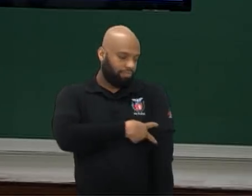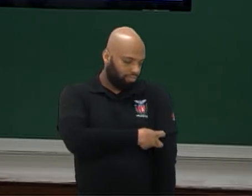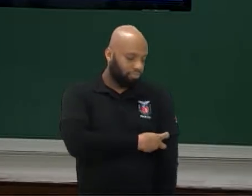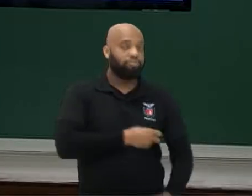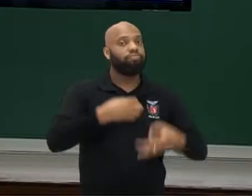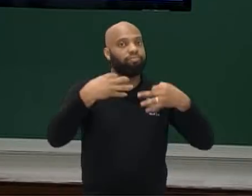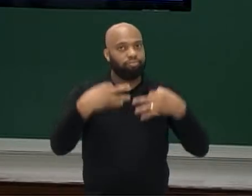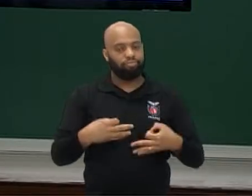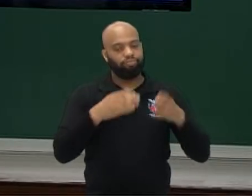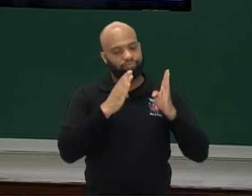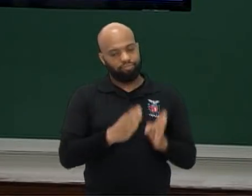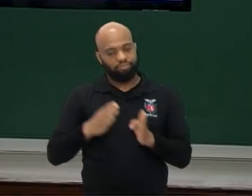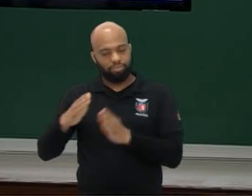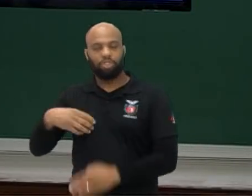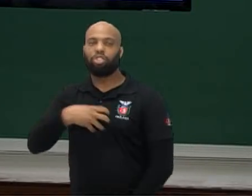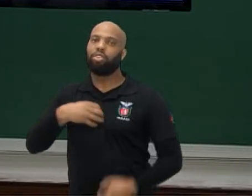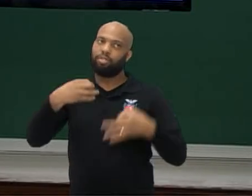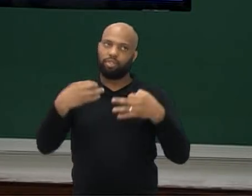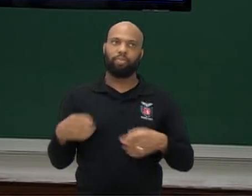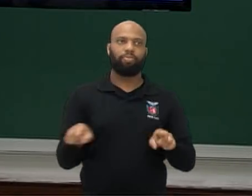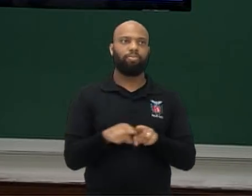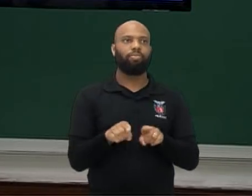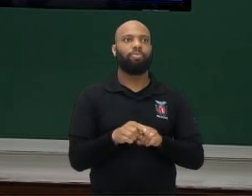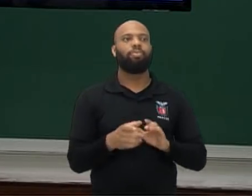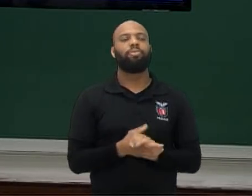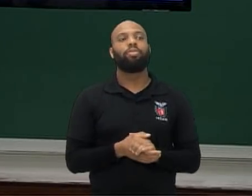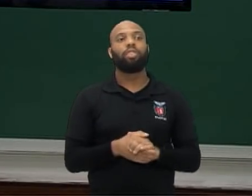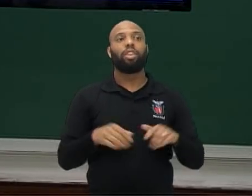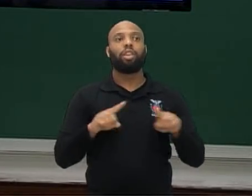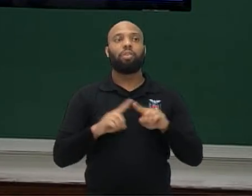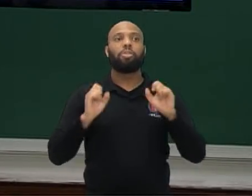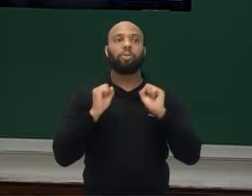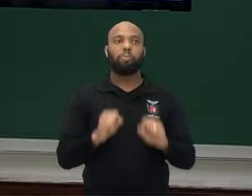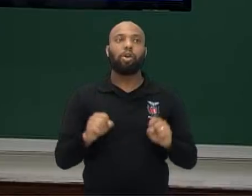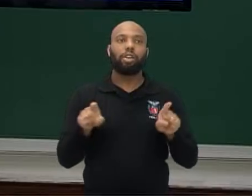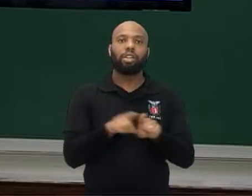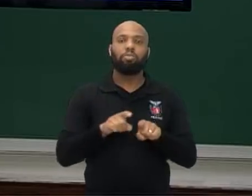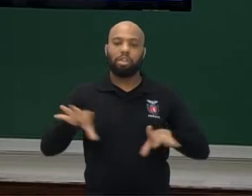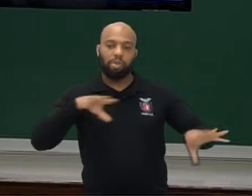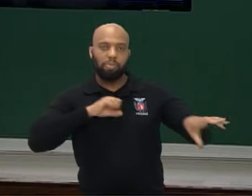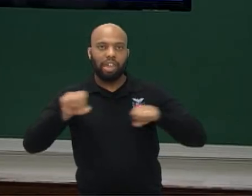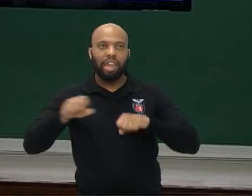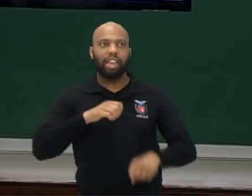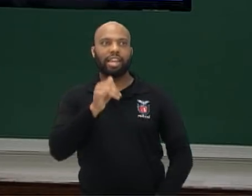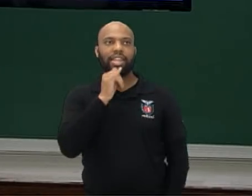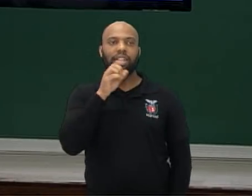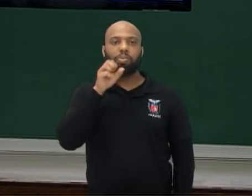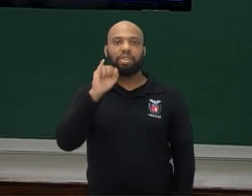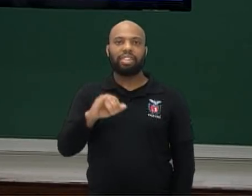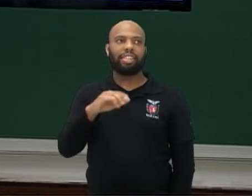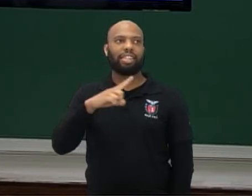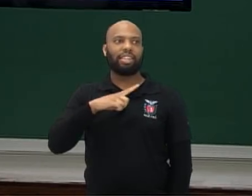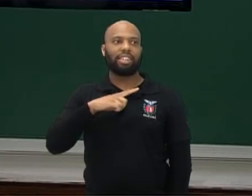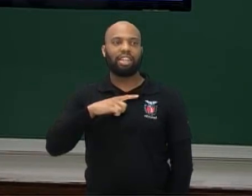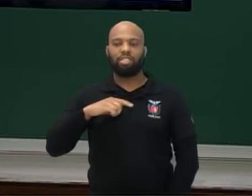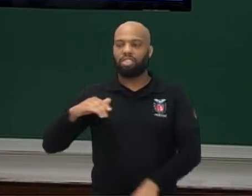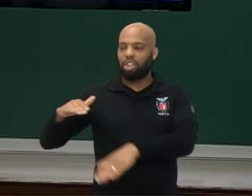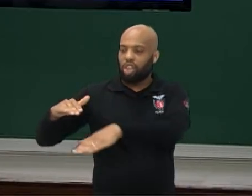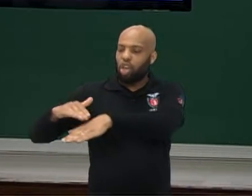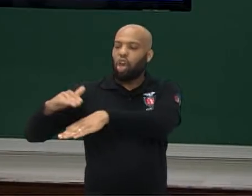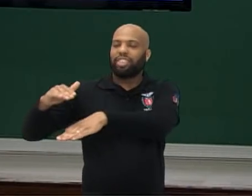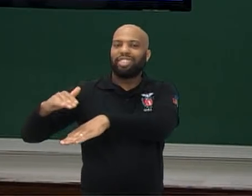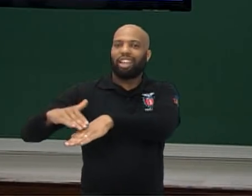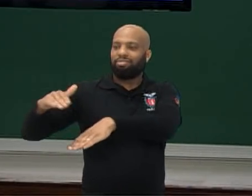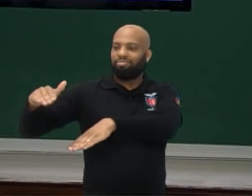de vacinação em dia. Mas você pode se contaminar quando você encosta nas feridinhas.